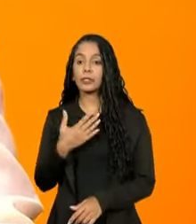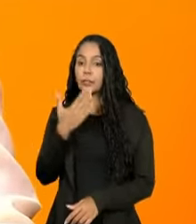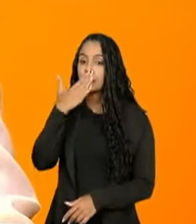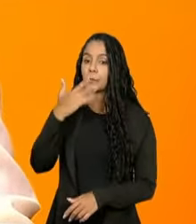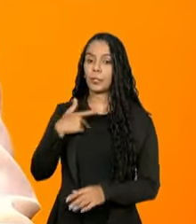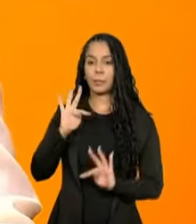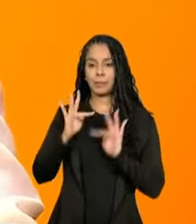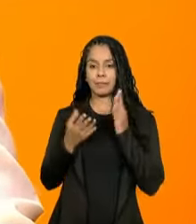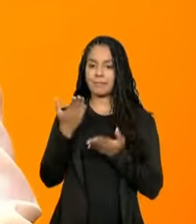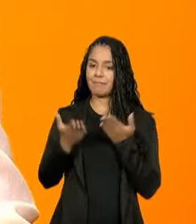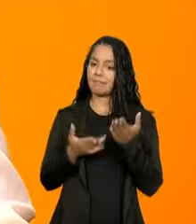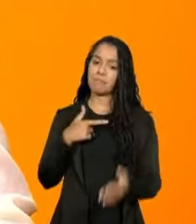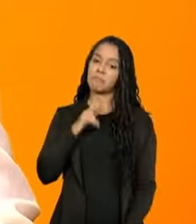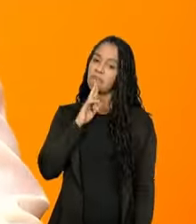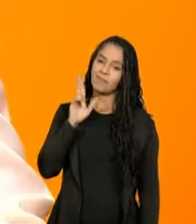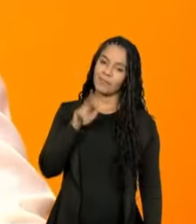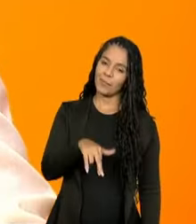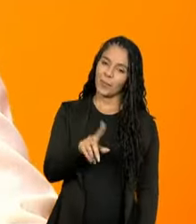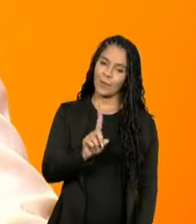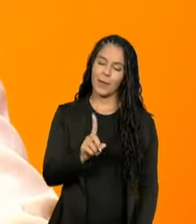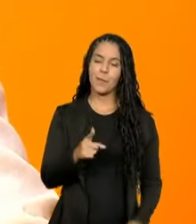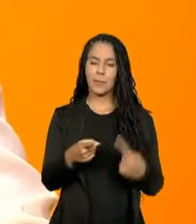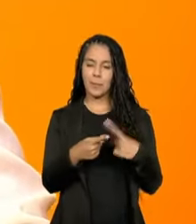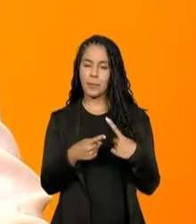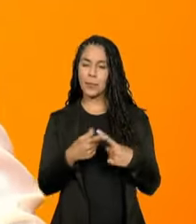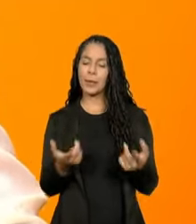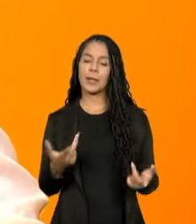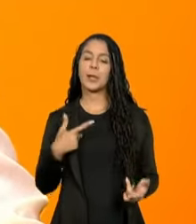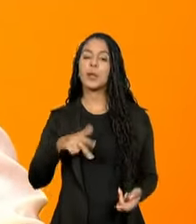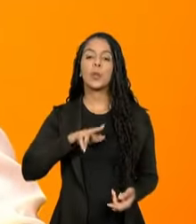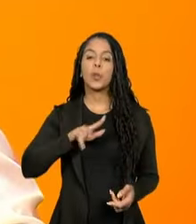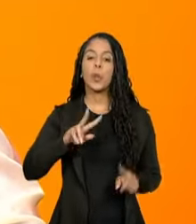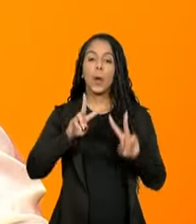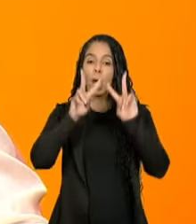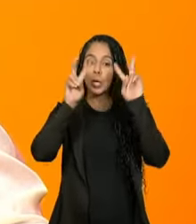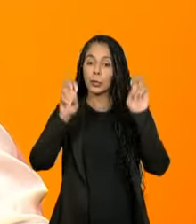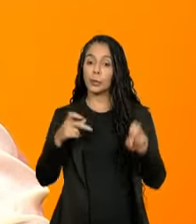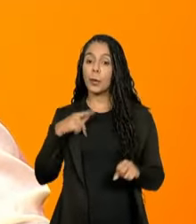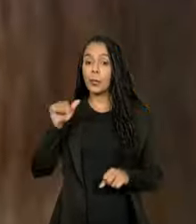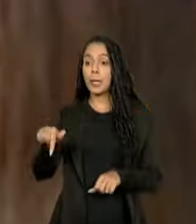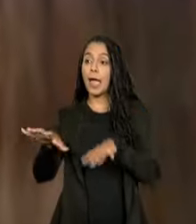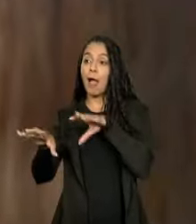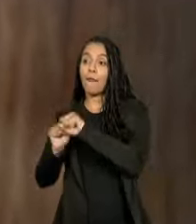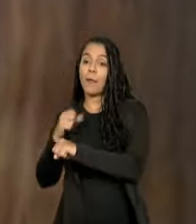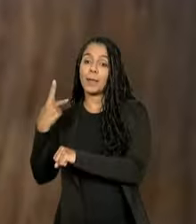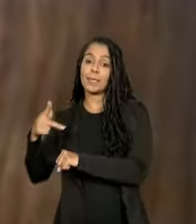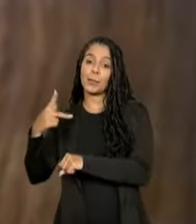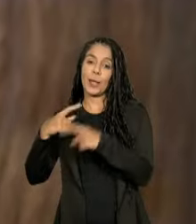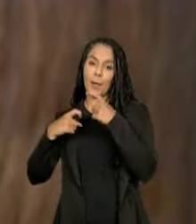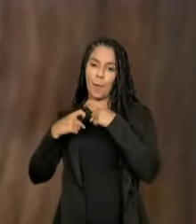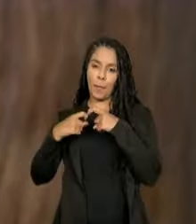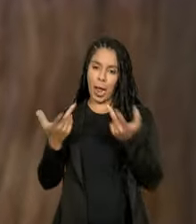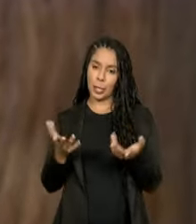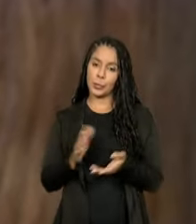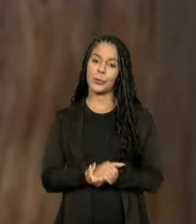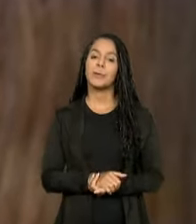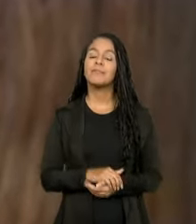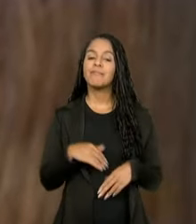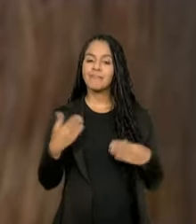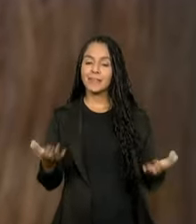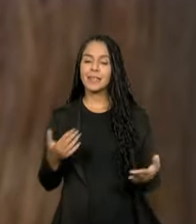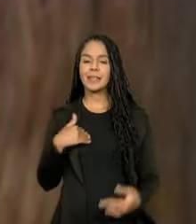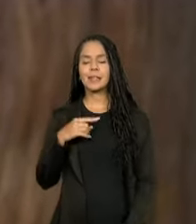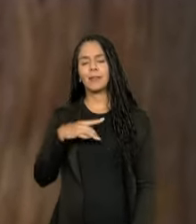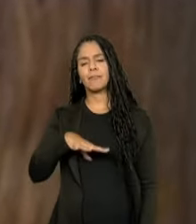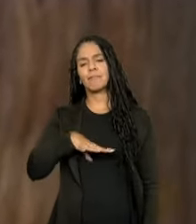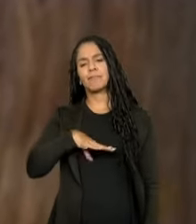ele vai se esquivar de responder porque não fez parte da formação médica habitual. Até porque também, doutora, a